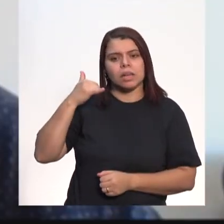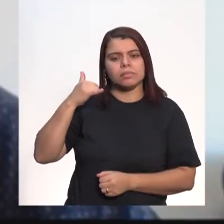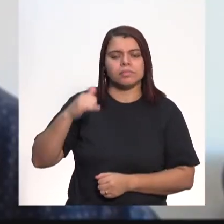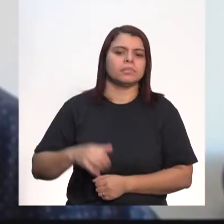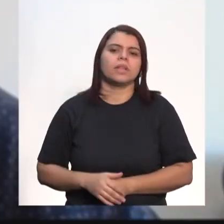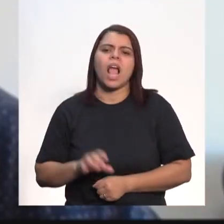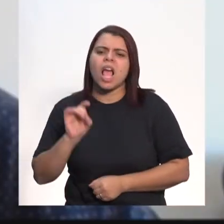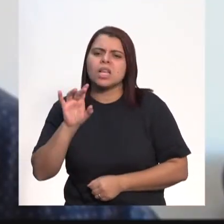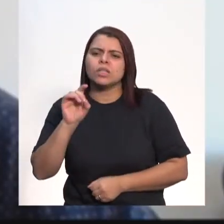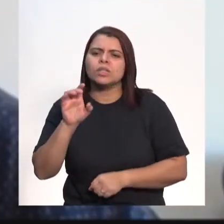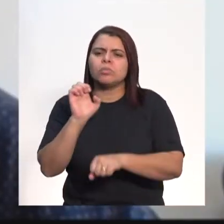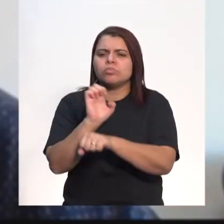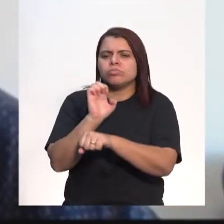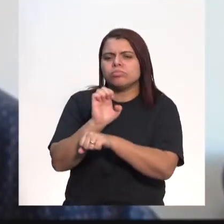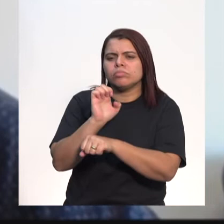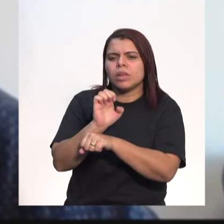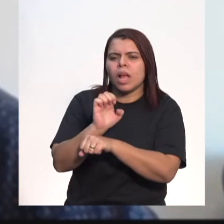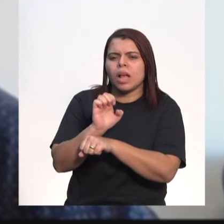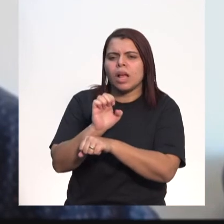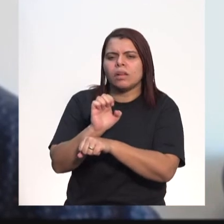e aguardar a pessoa aceitar.